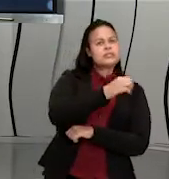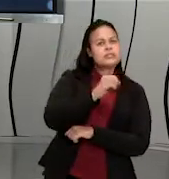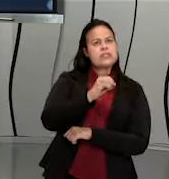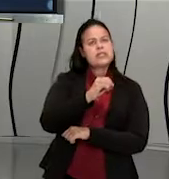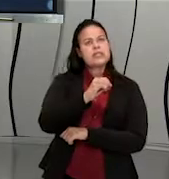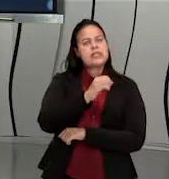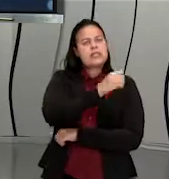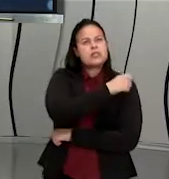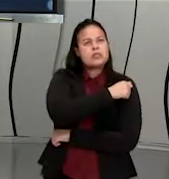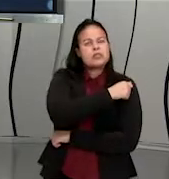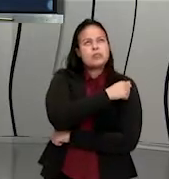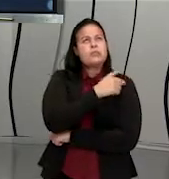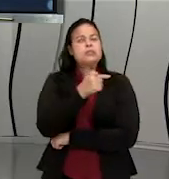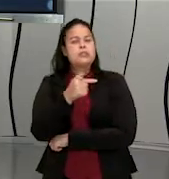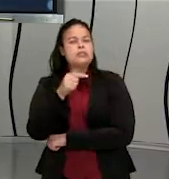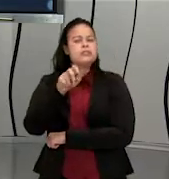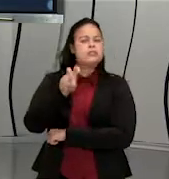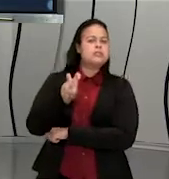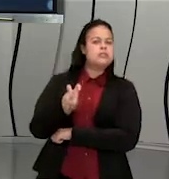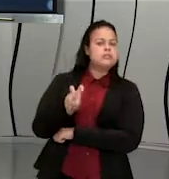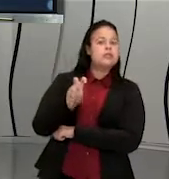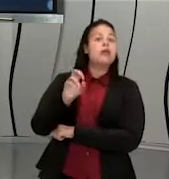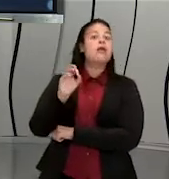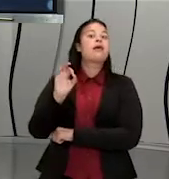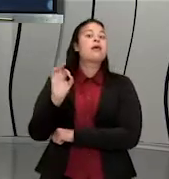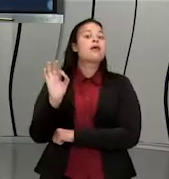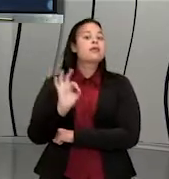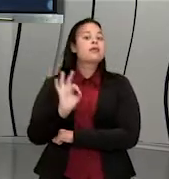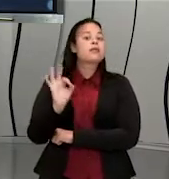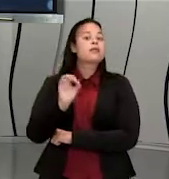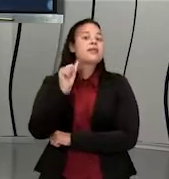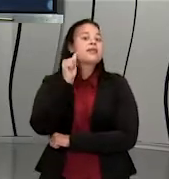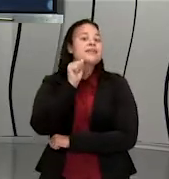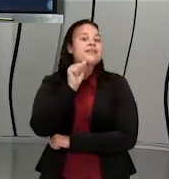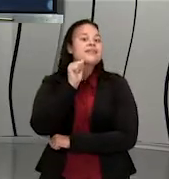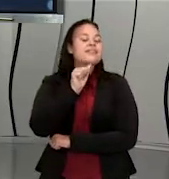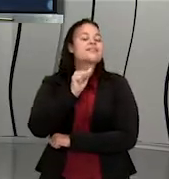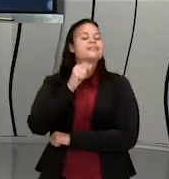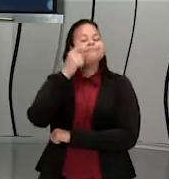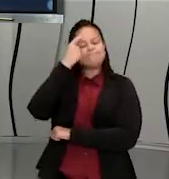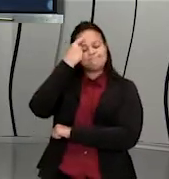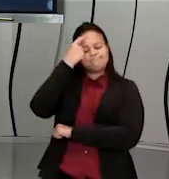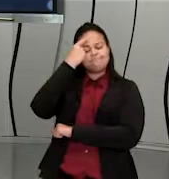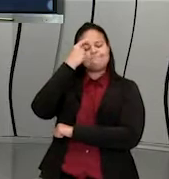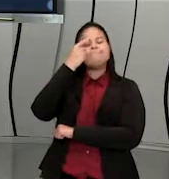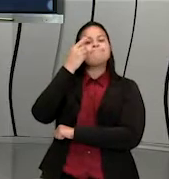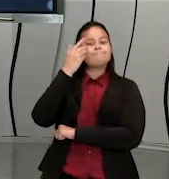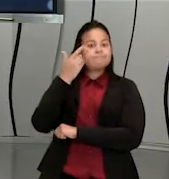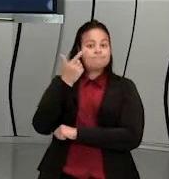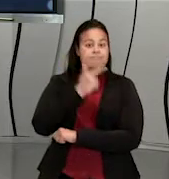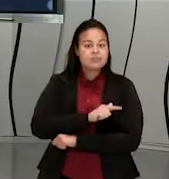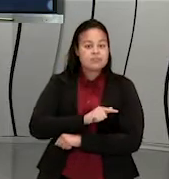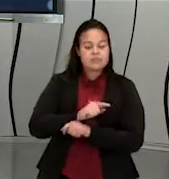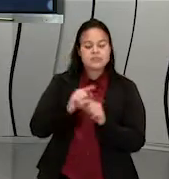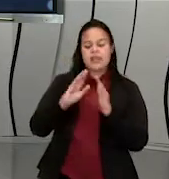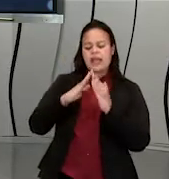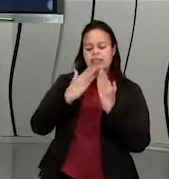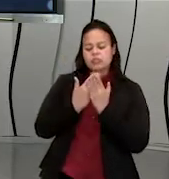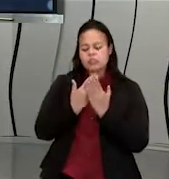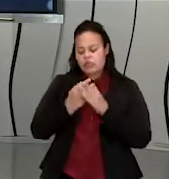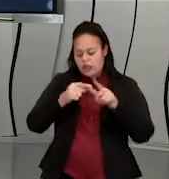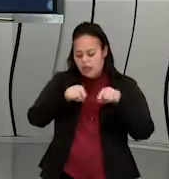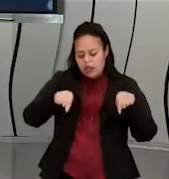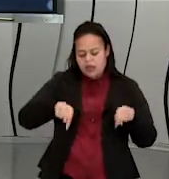alunos, 75 são meninas. Então, já consigo ter uma ideia de como que é a escola, tá vendo? Então,